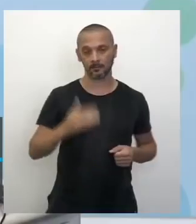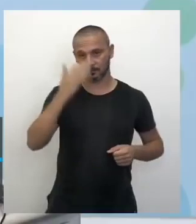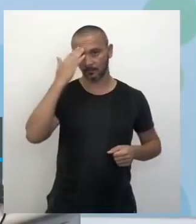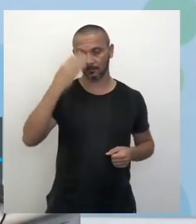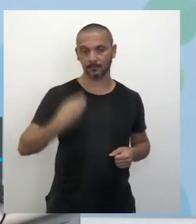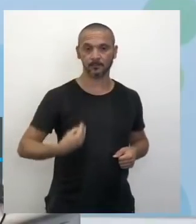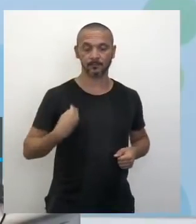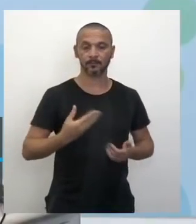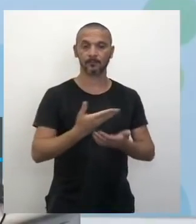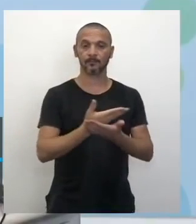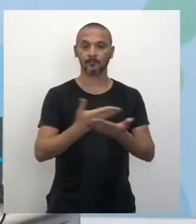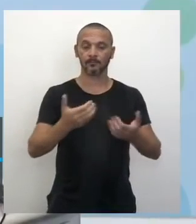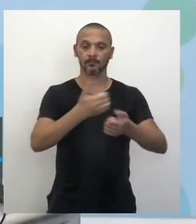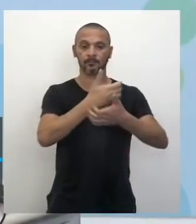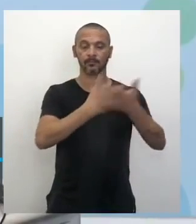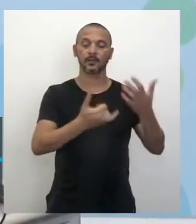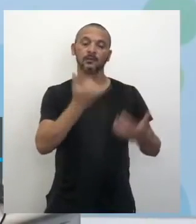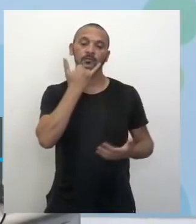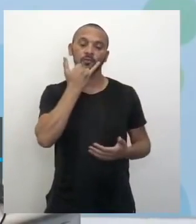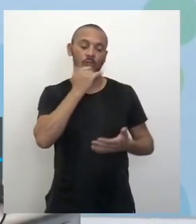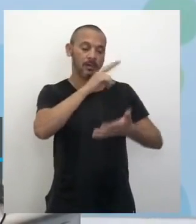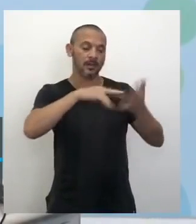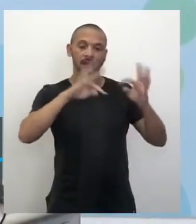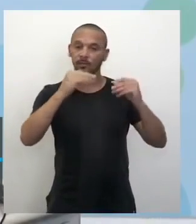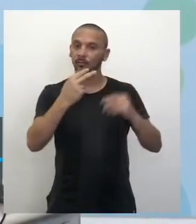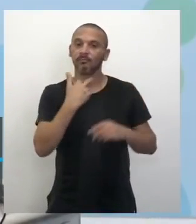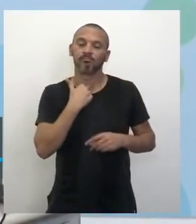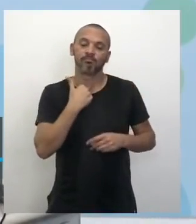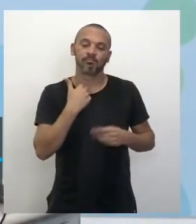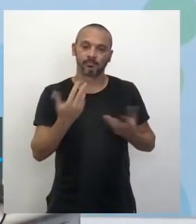pela participação de todos e nos perdoem não conseguir ler todos que